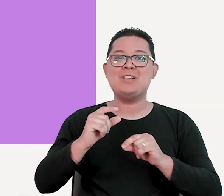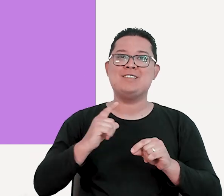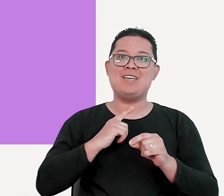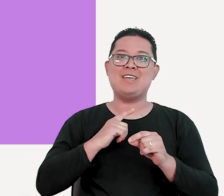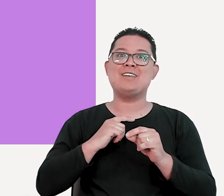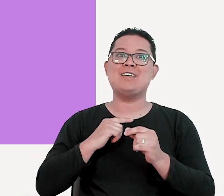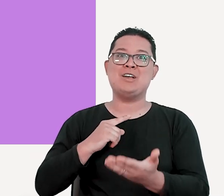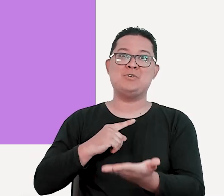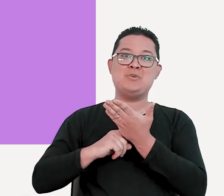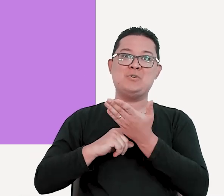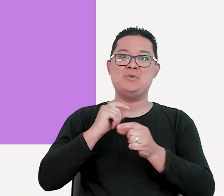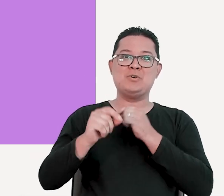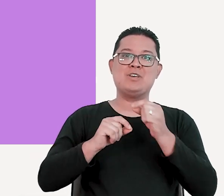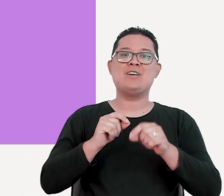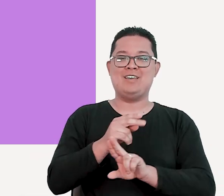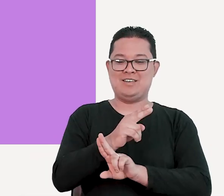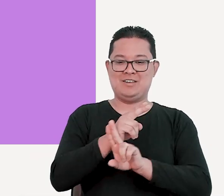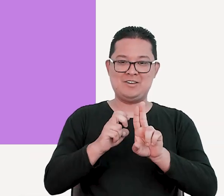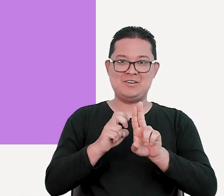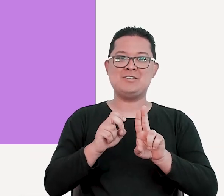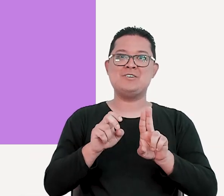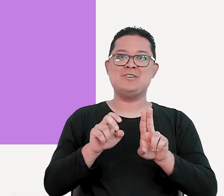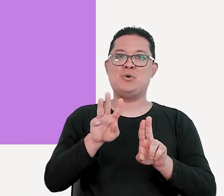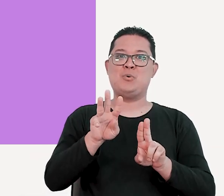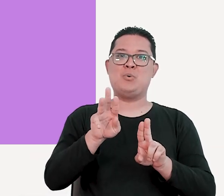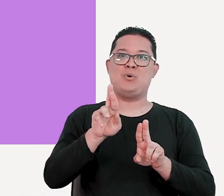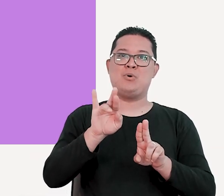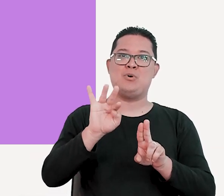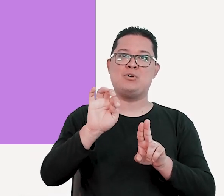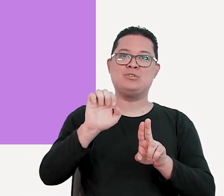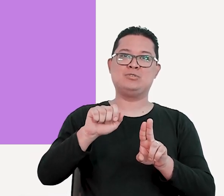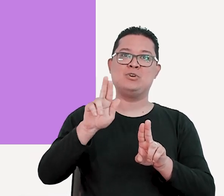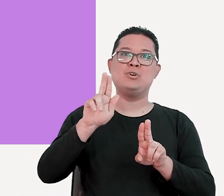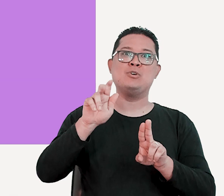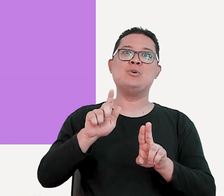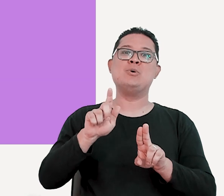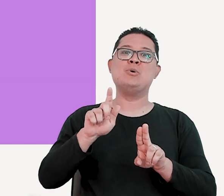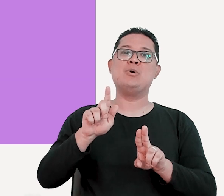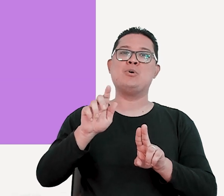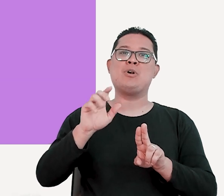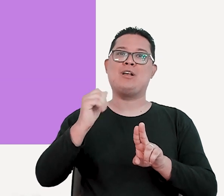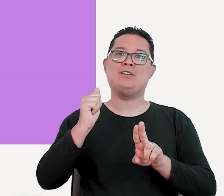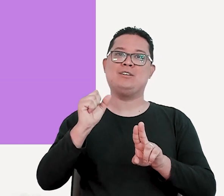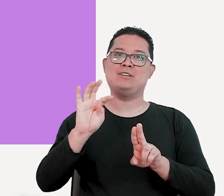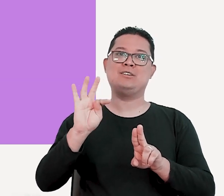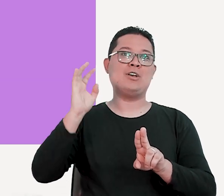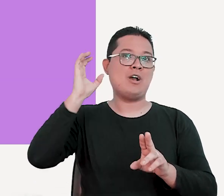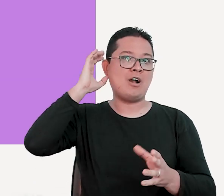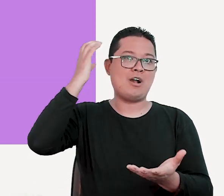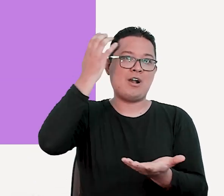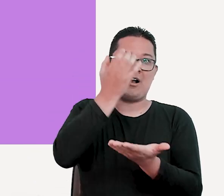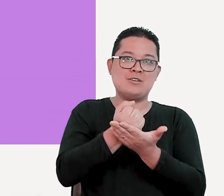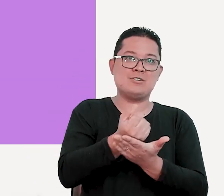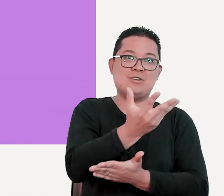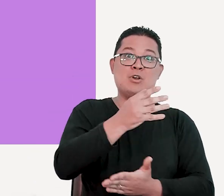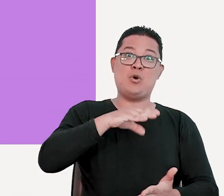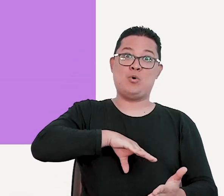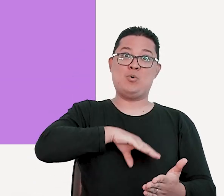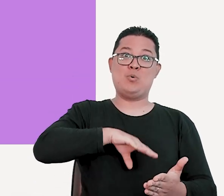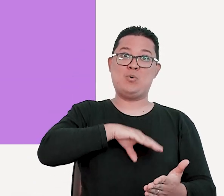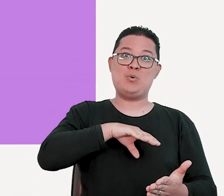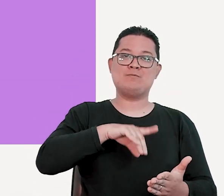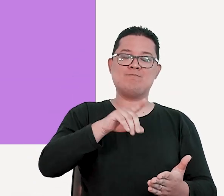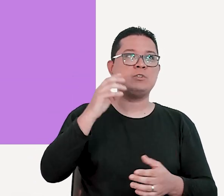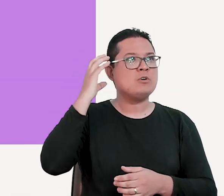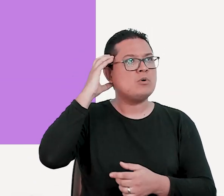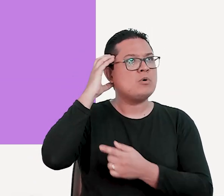Cast, o podcast de UX Writing em português, para você curtir entrevistas maravilhosas e conteúdos incríveis como esse